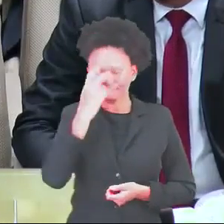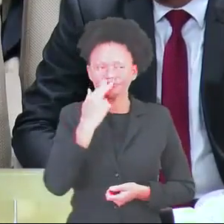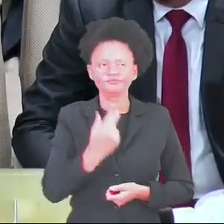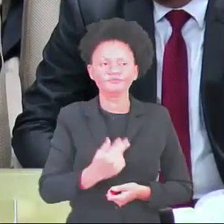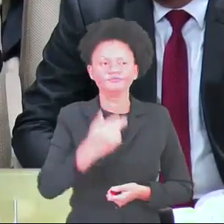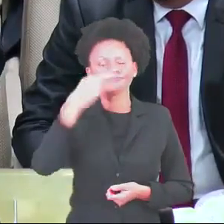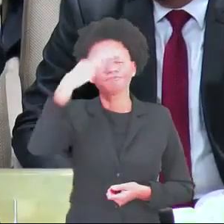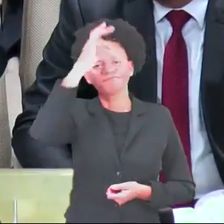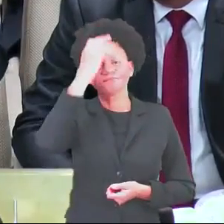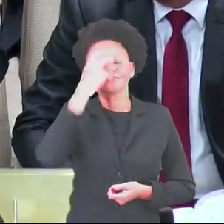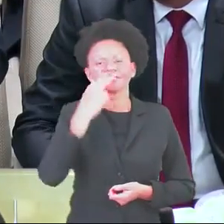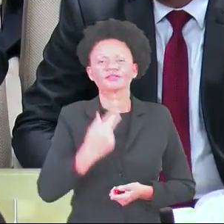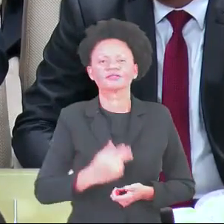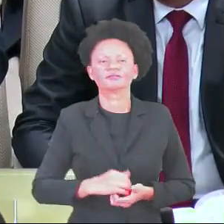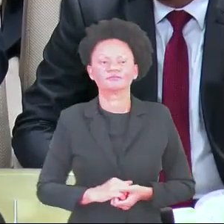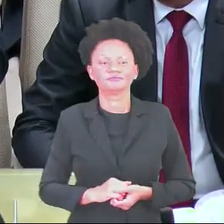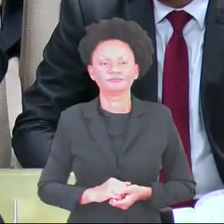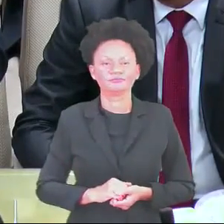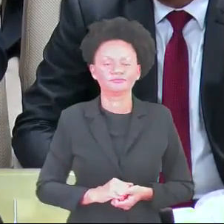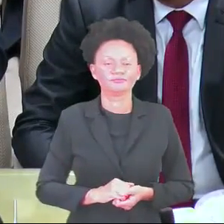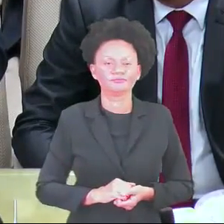Xaracandarabacandarabassô.